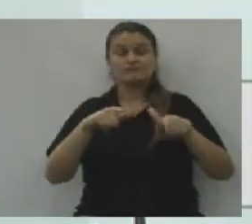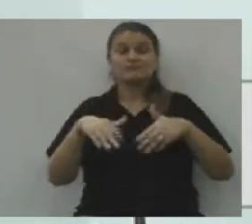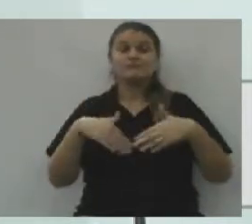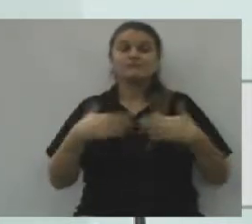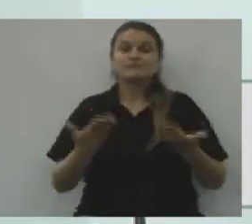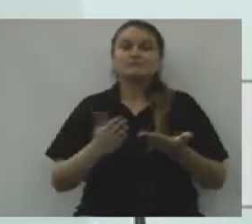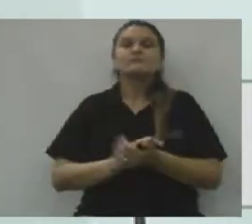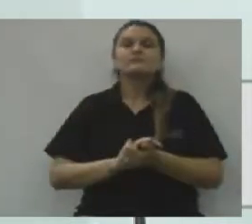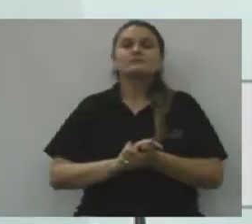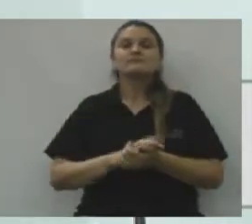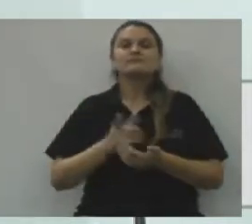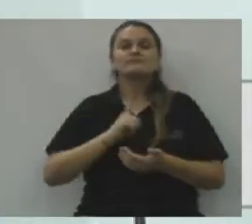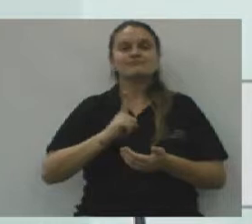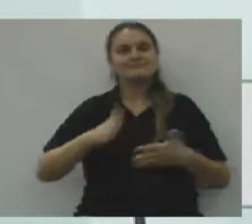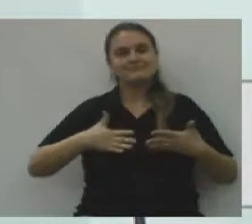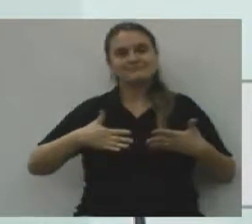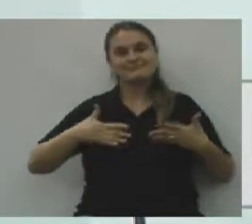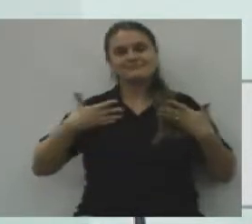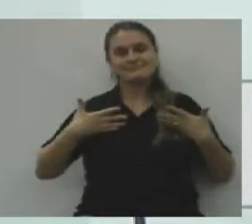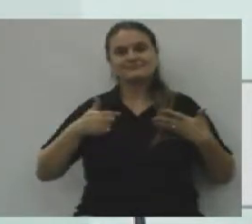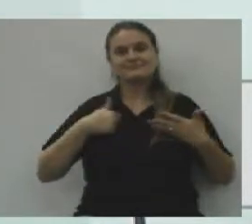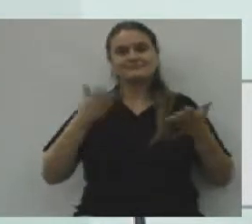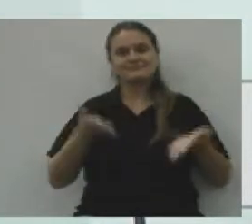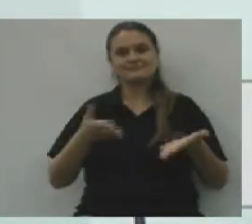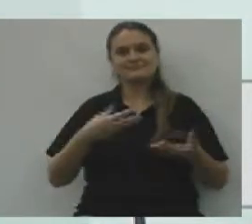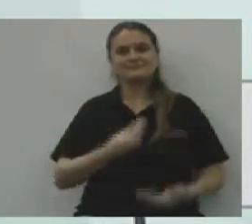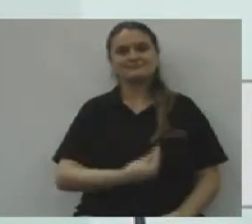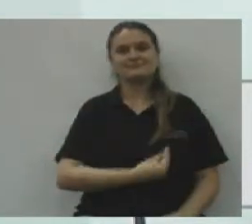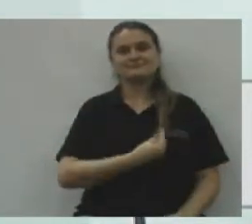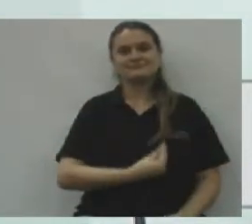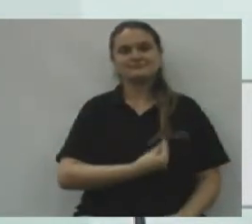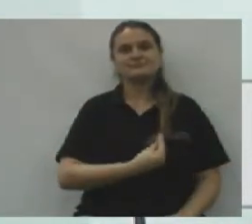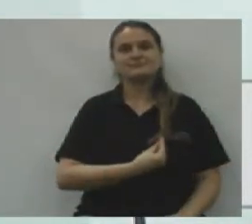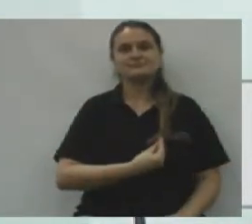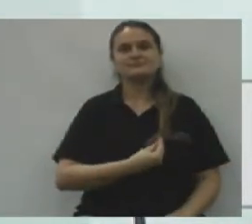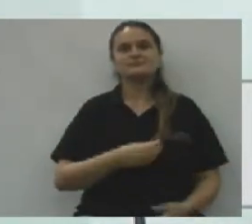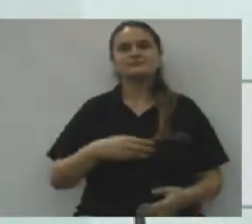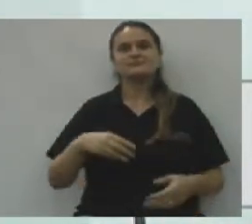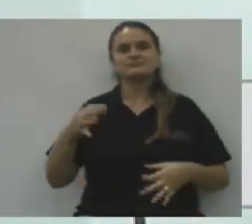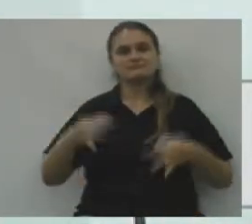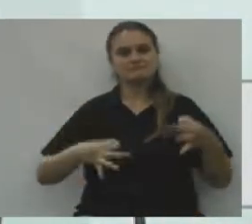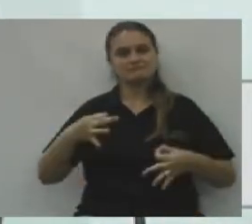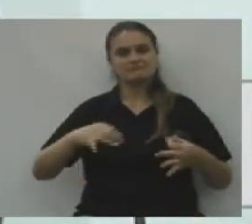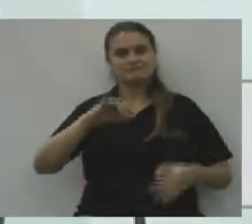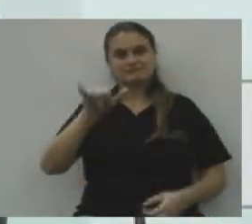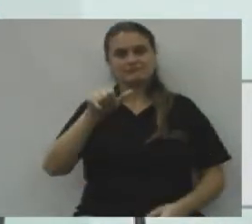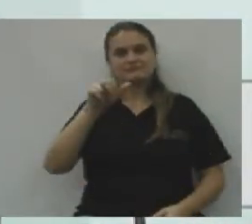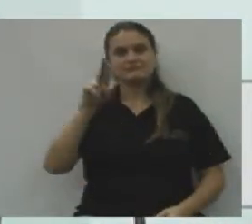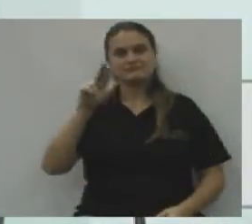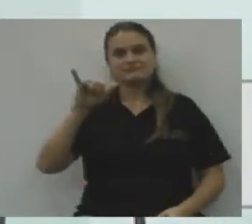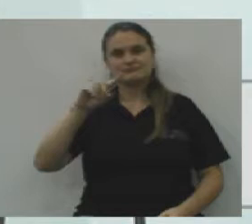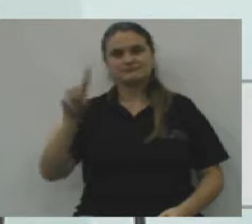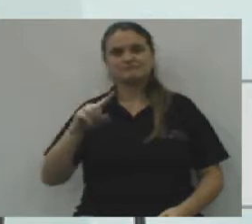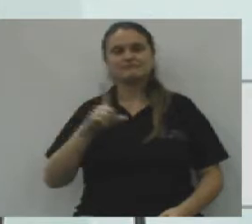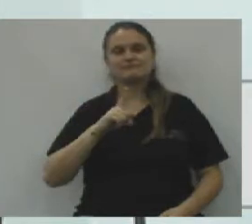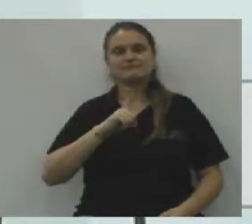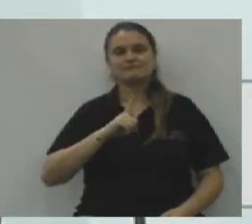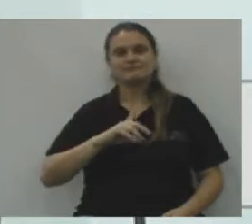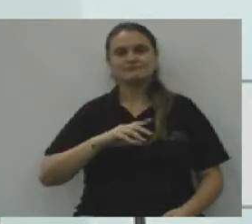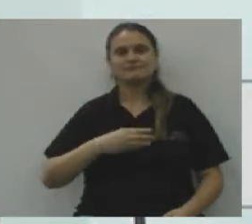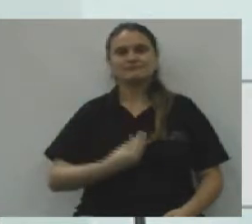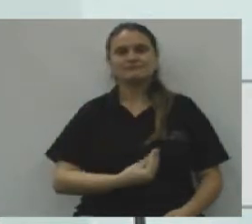Enfim, com bastante alegria, eu hoje aqui como representante do Poder Judiciário, ocupando de forma bastante